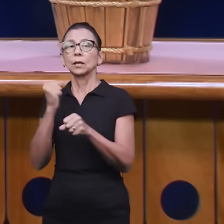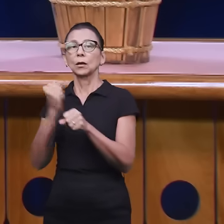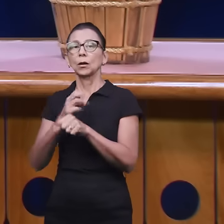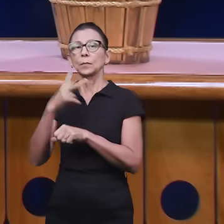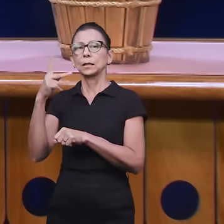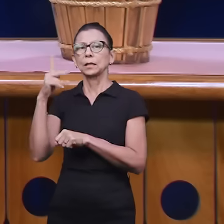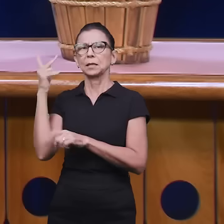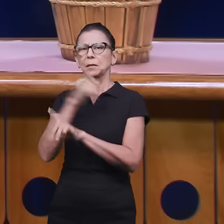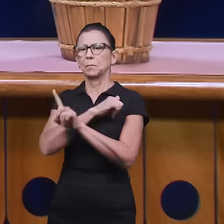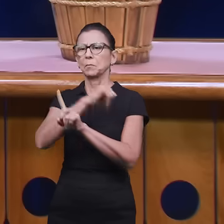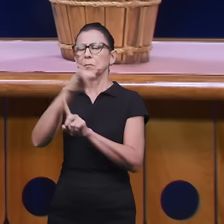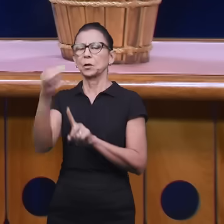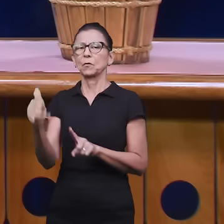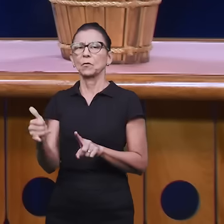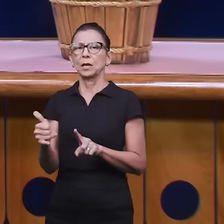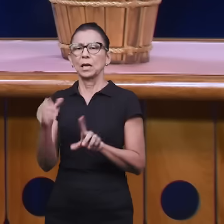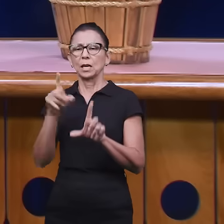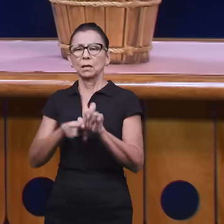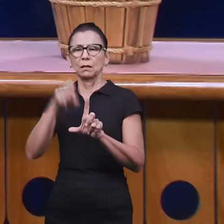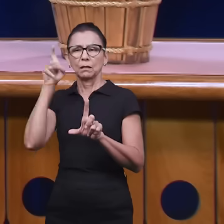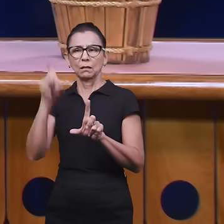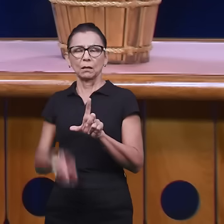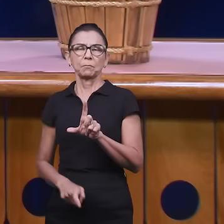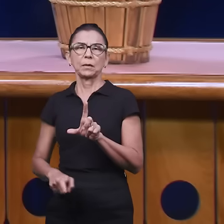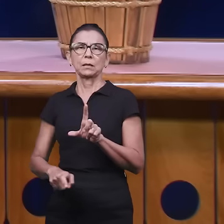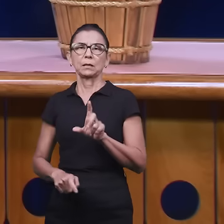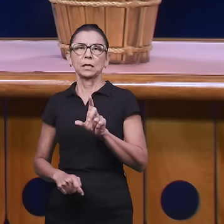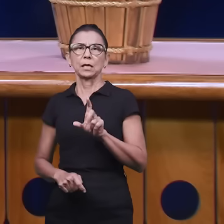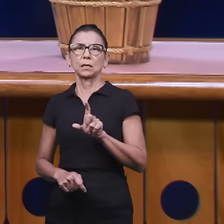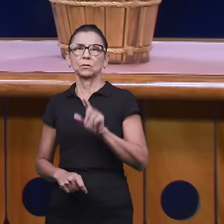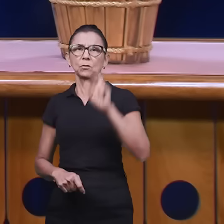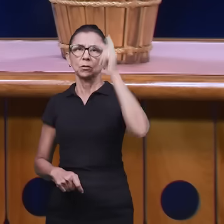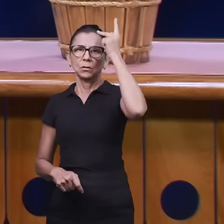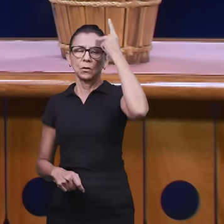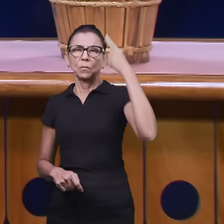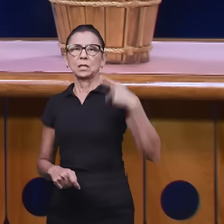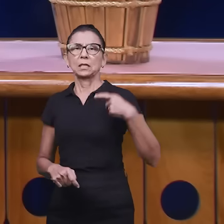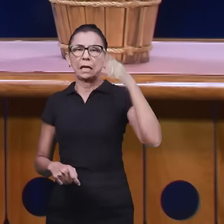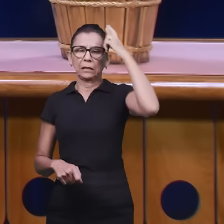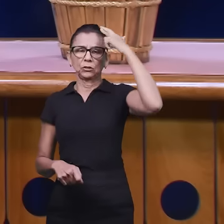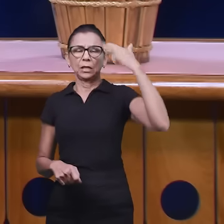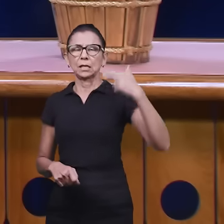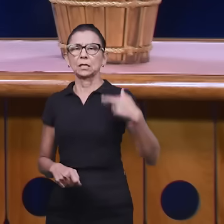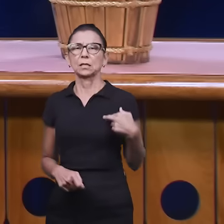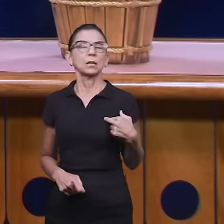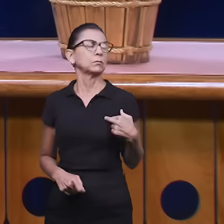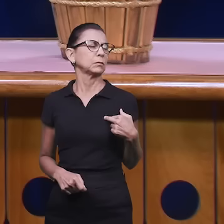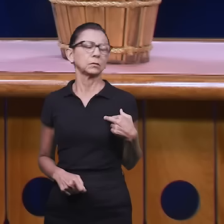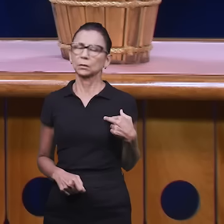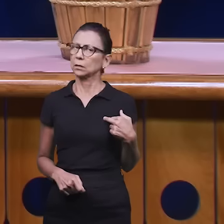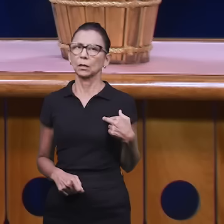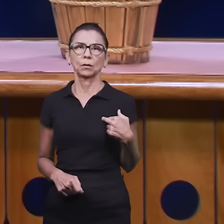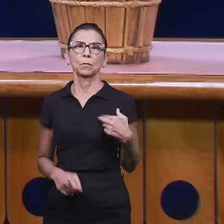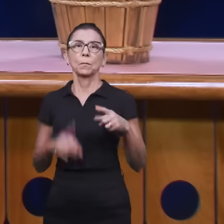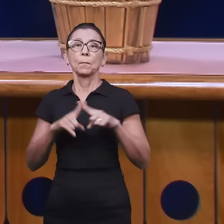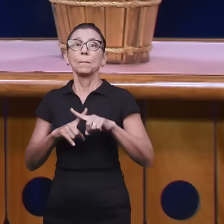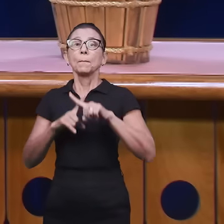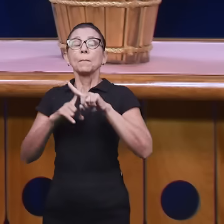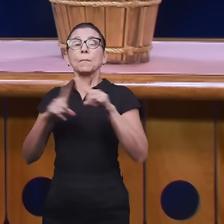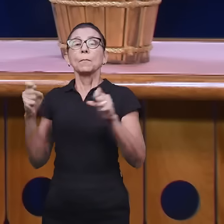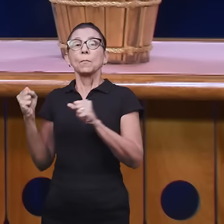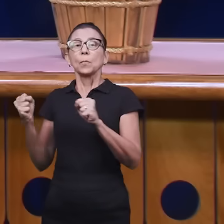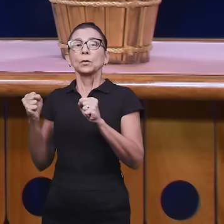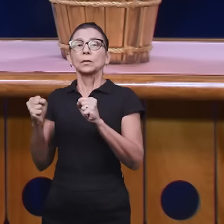não depende do homem, nem do valor do homem, nem daquilo que o homem pode fazer, mas daquilo que o Espírito Santo pode fazer na